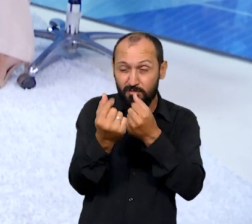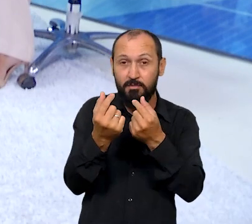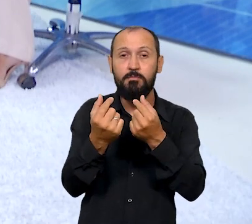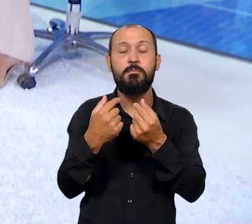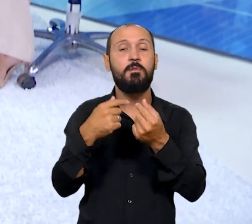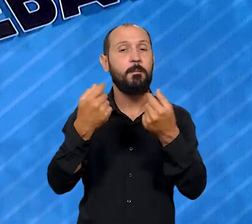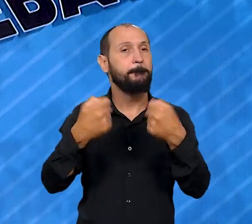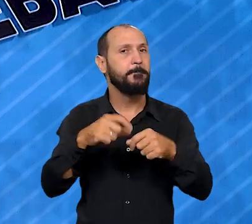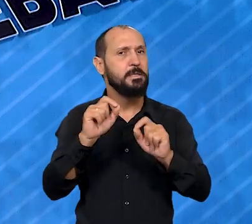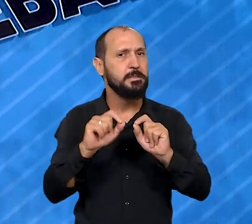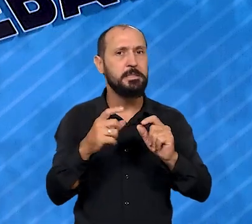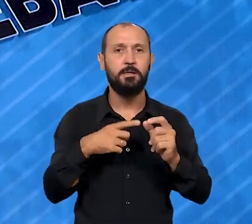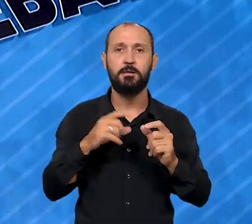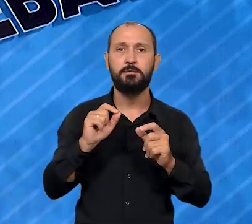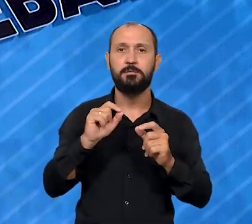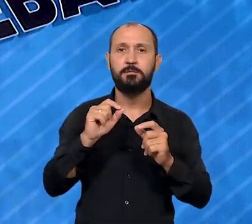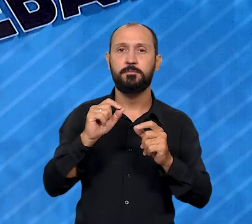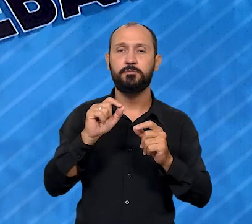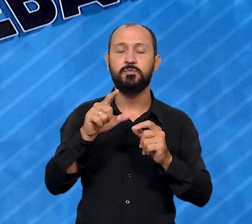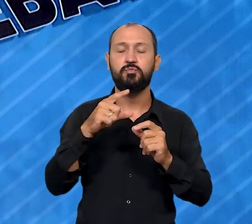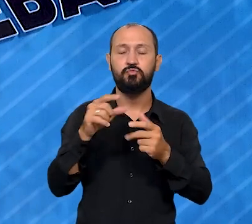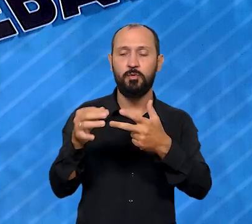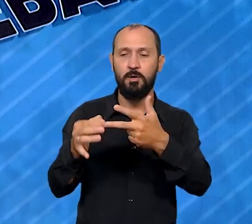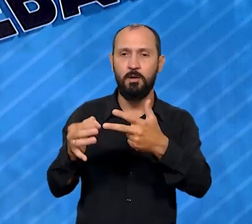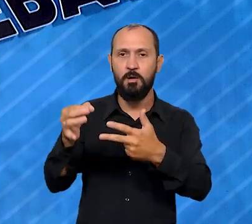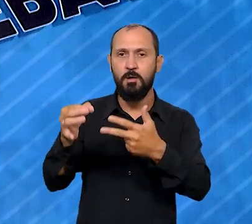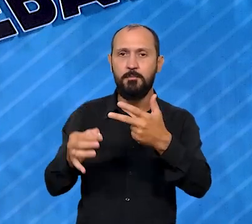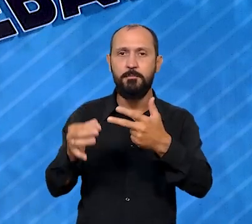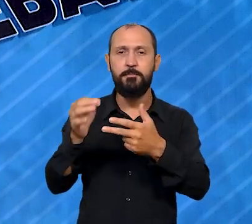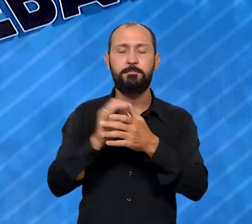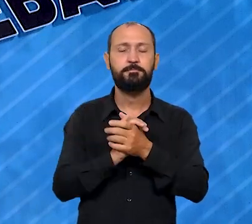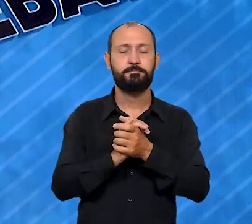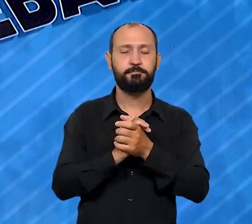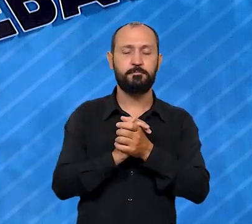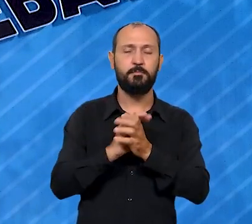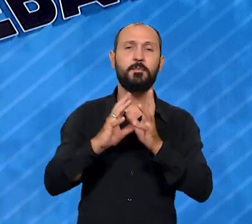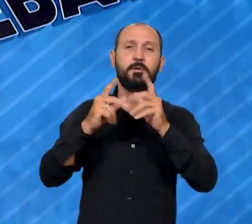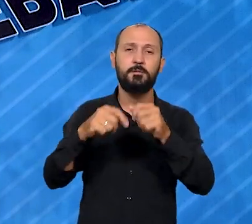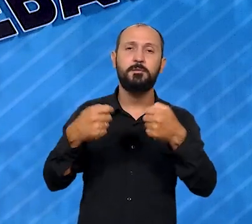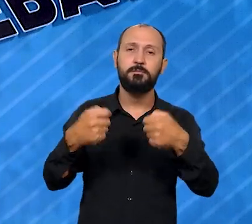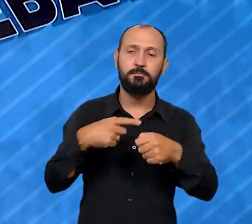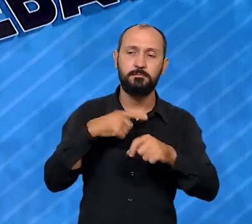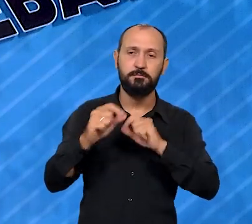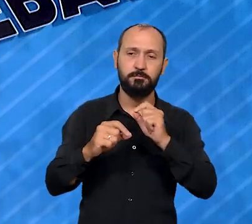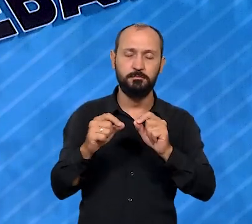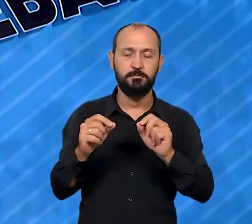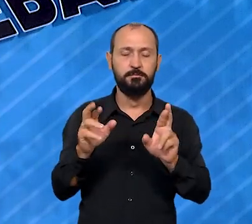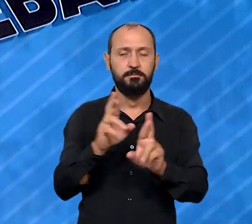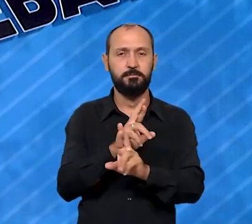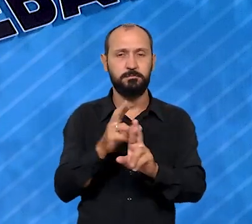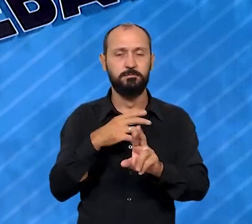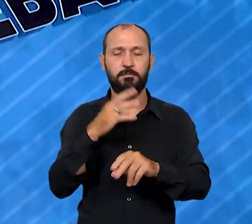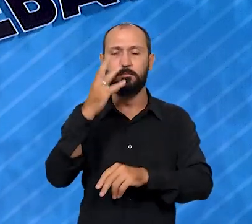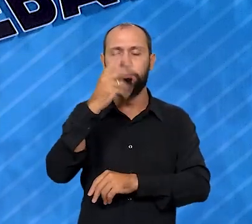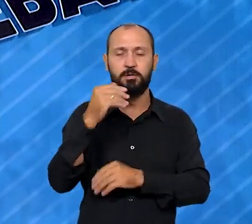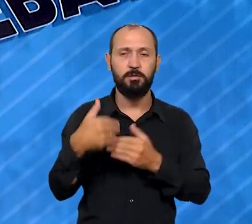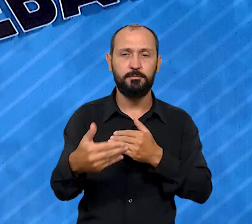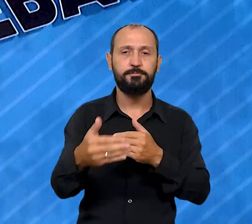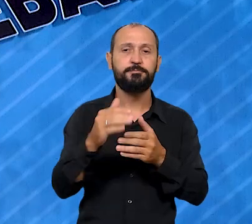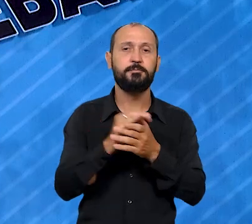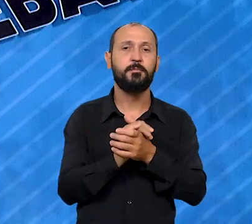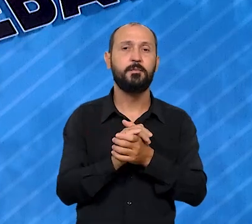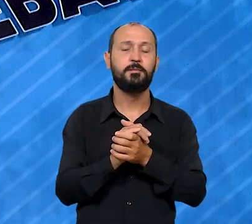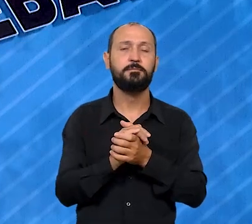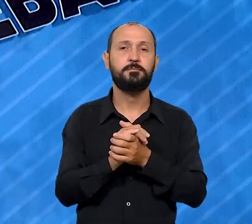com financeiras e que dependam de uma resolução do judiciário. A gente sabe que tudo demanda de burocracia, tudo leva